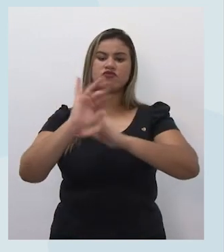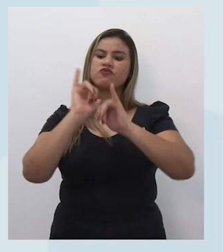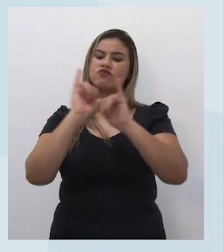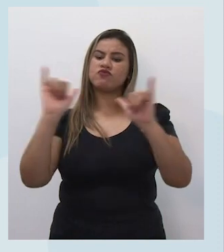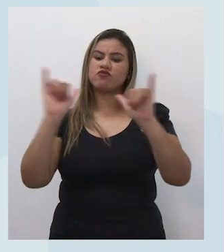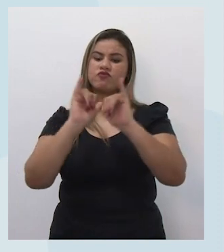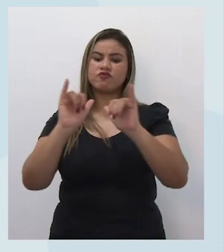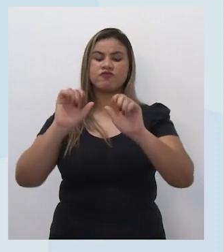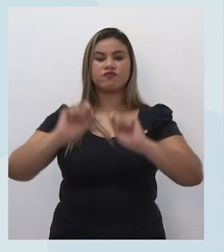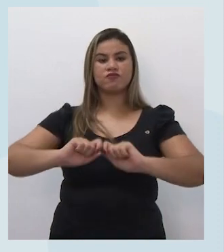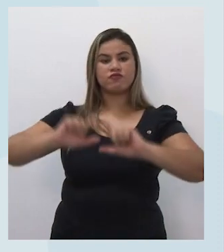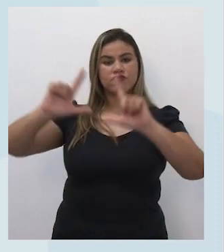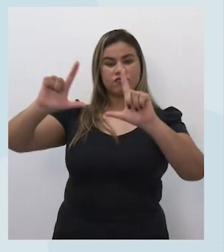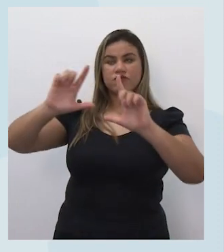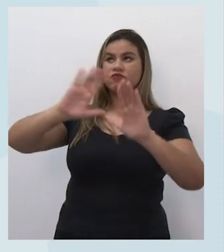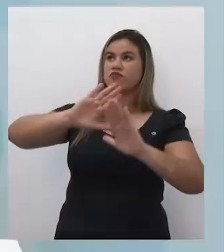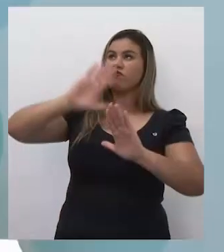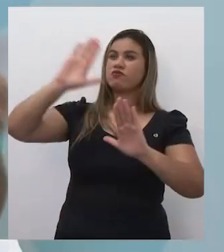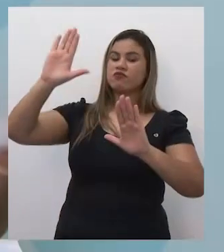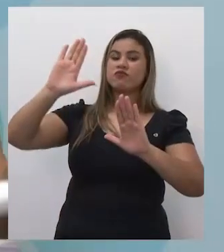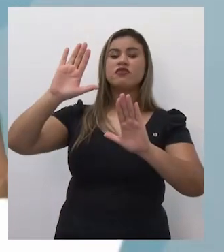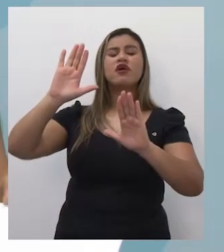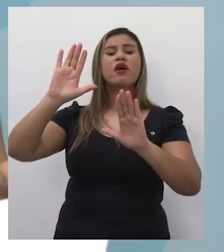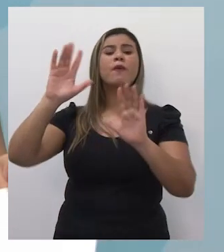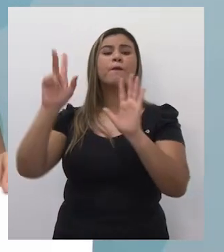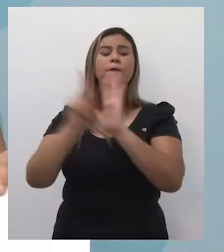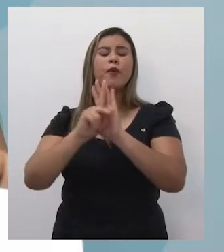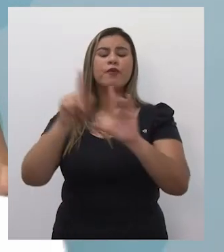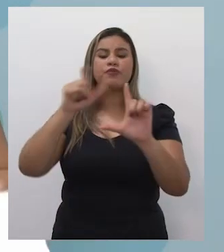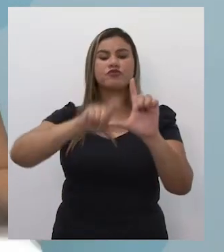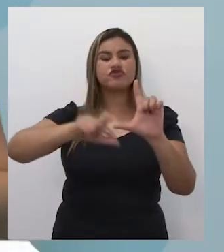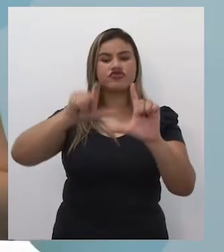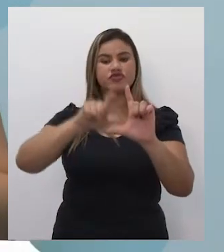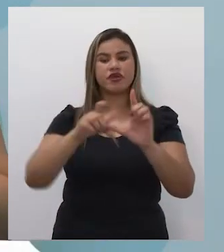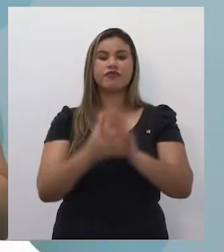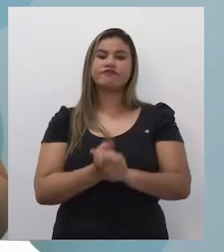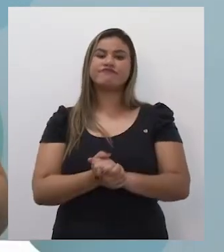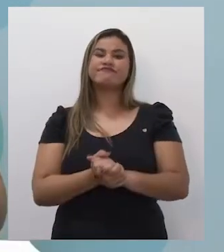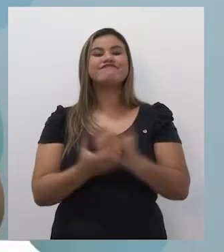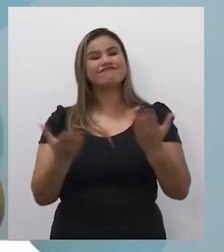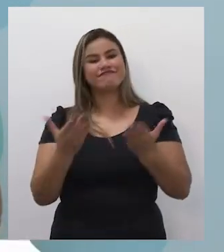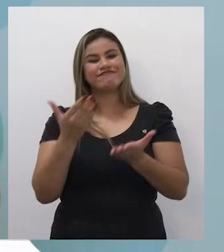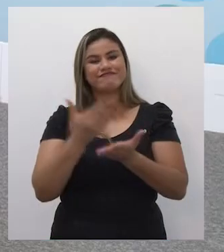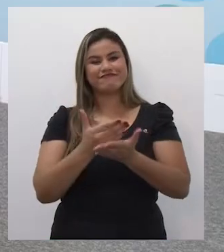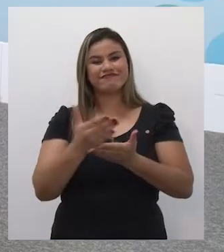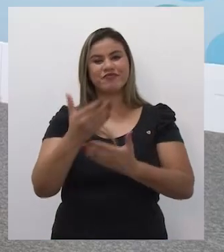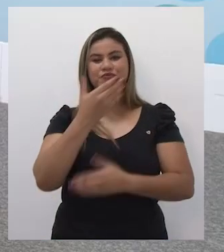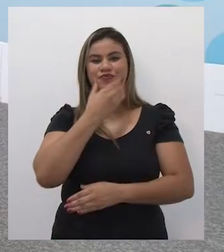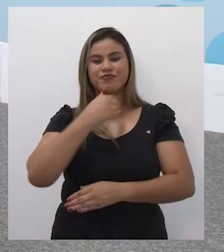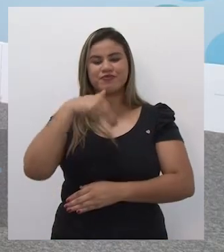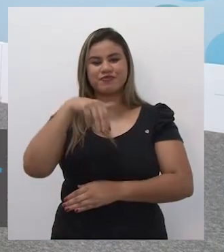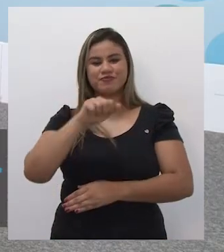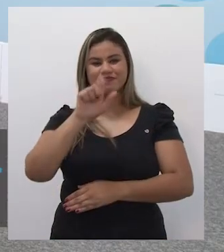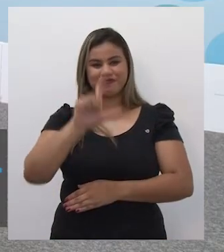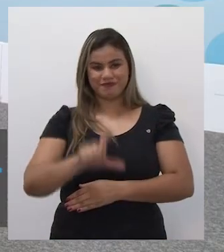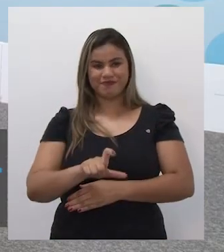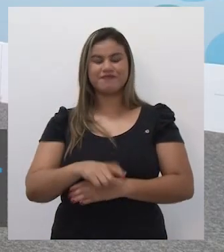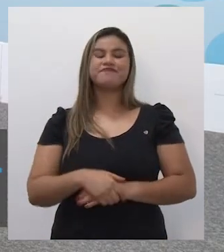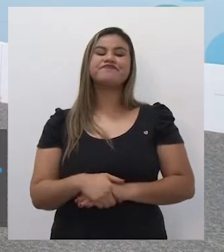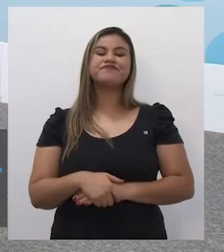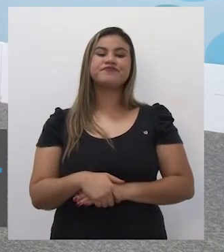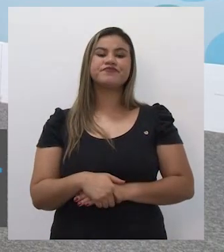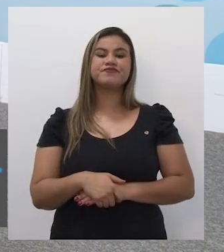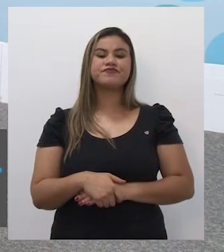cartazes e ou banners digitais. Para a gente iniciar, então, passo a palavra para o Max, para a nossa sensibilização. Pois